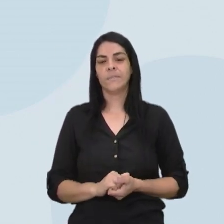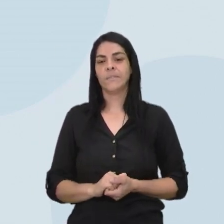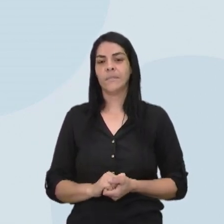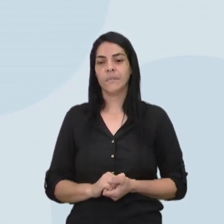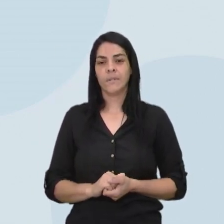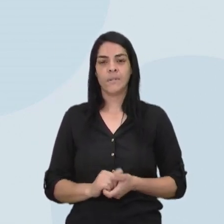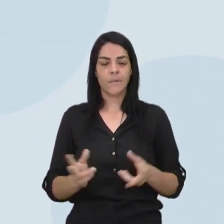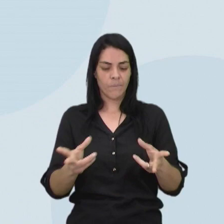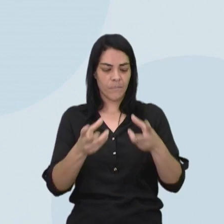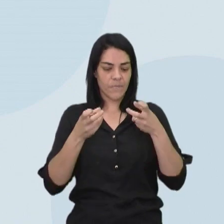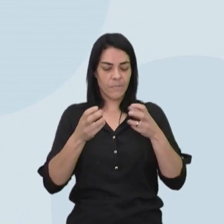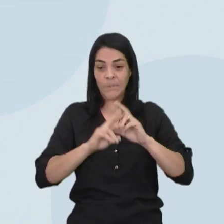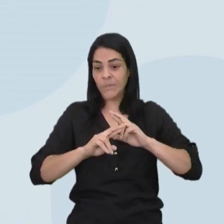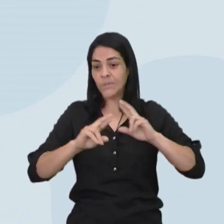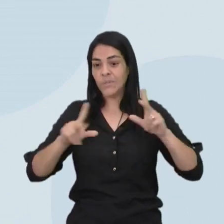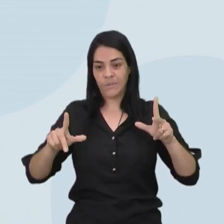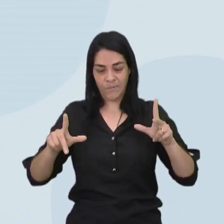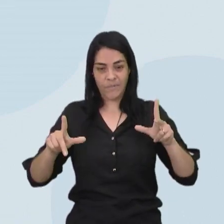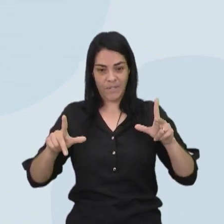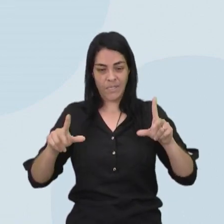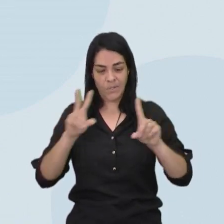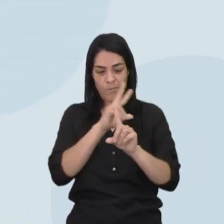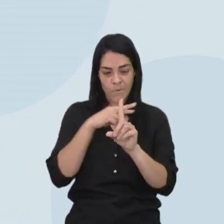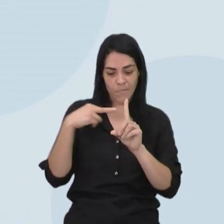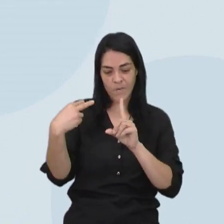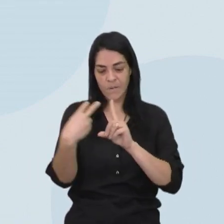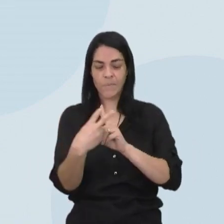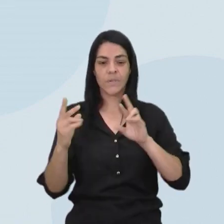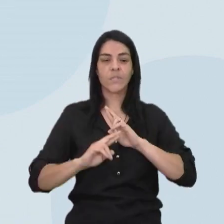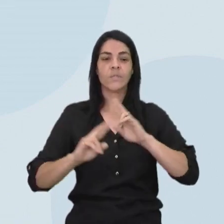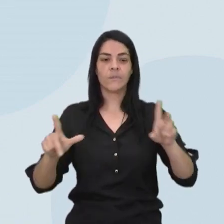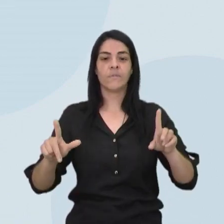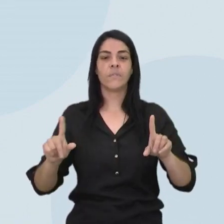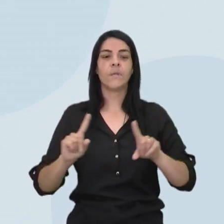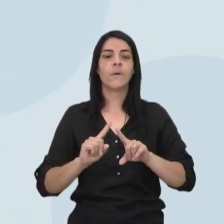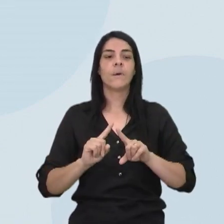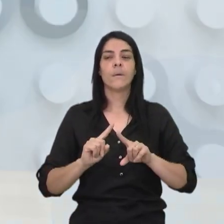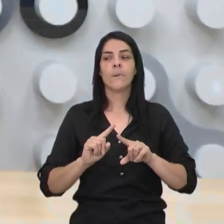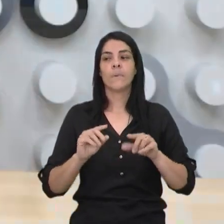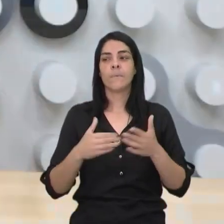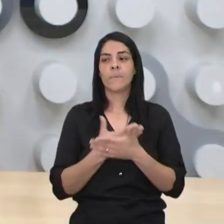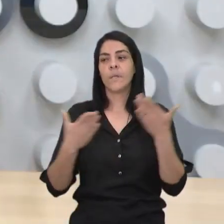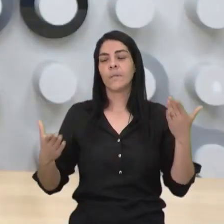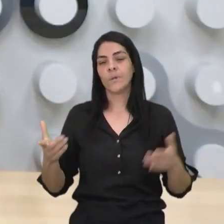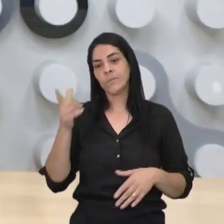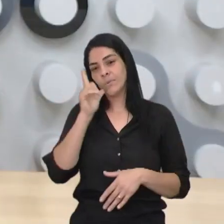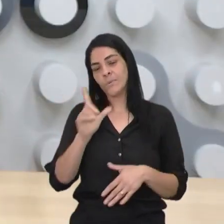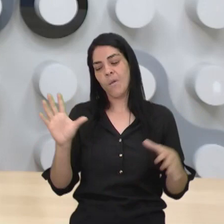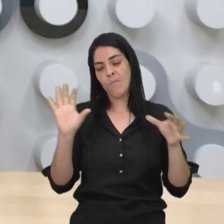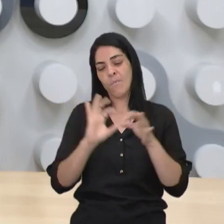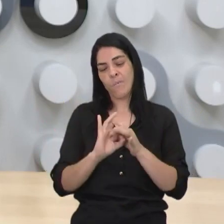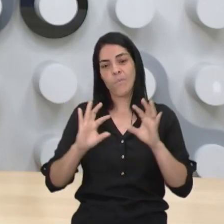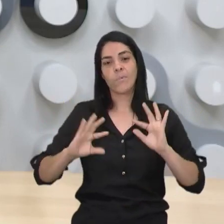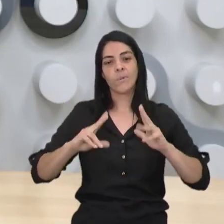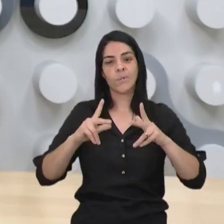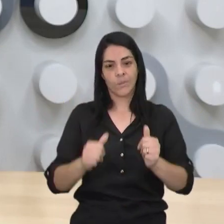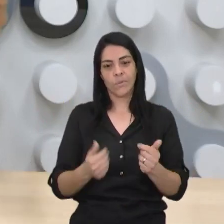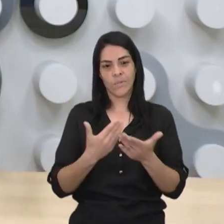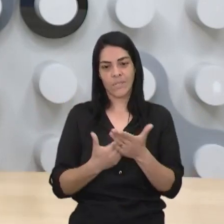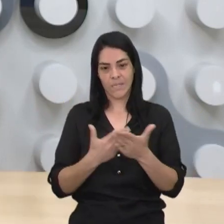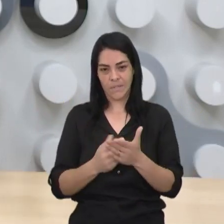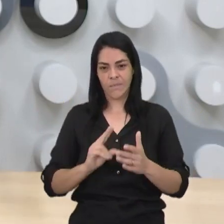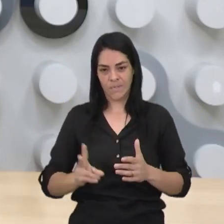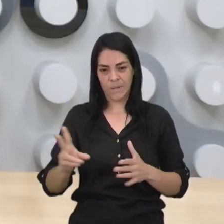olhar agora, tentando linkar as coisas que a gente viu em cada uma das aulas, né? Se bem que todo momento eu tô fazendo isso, eu